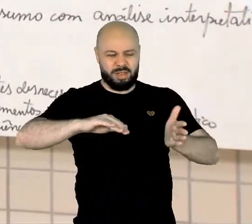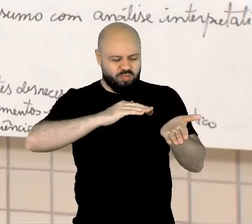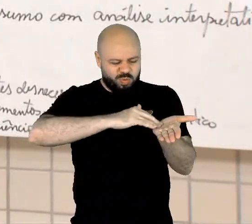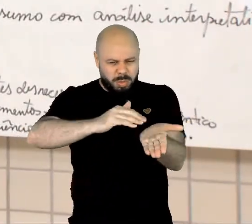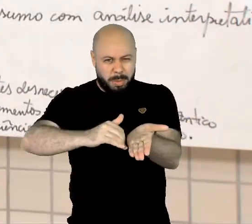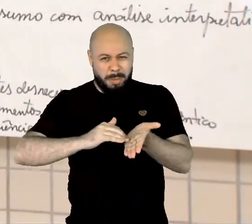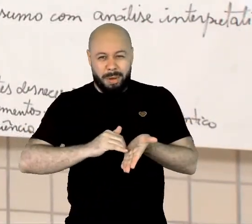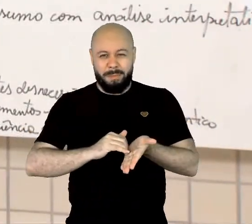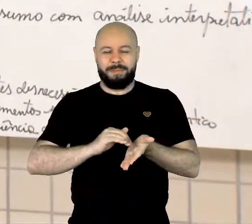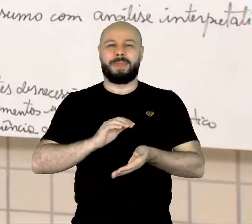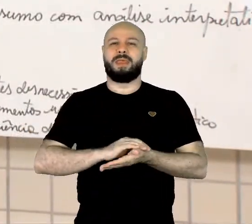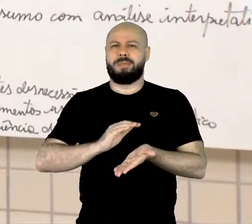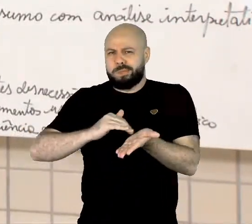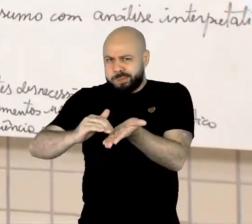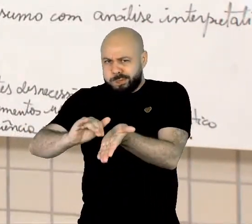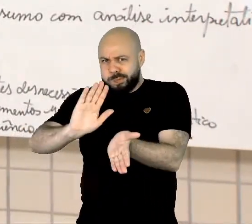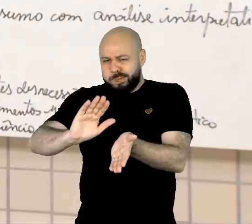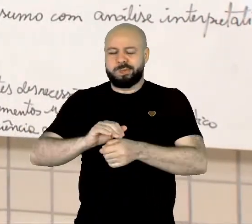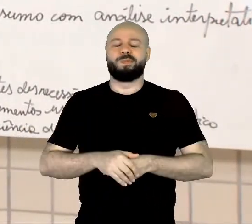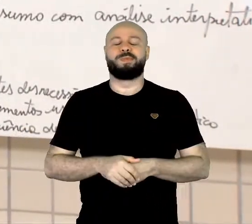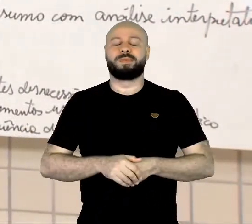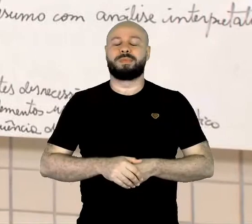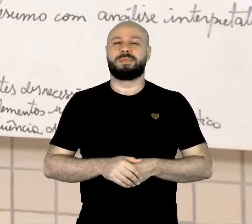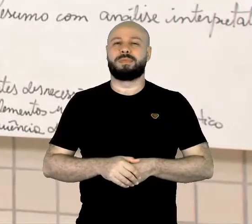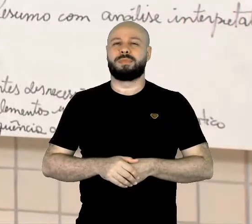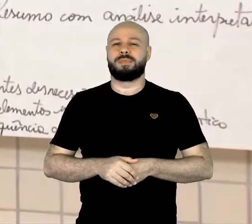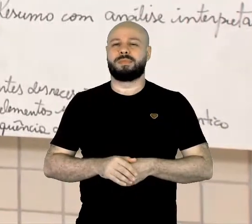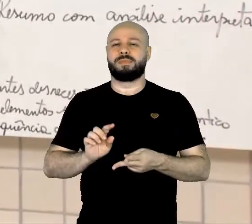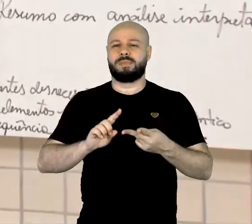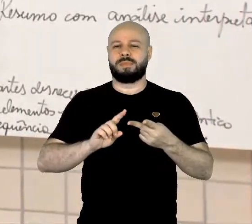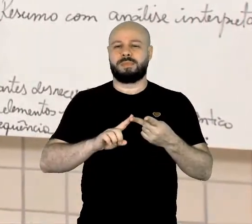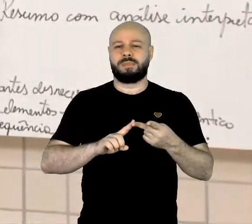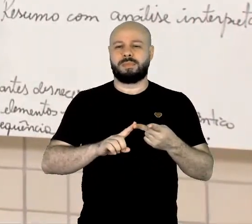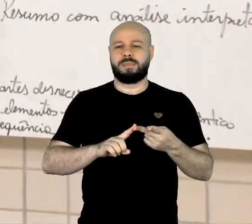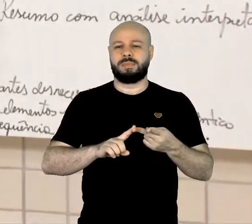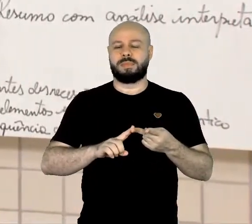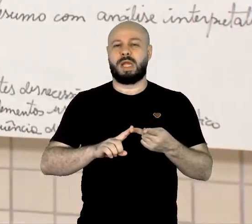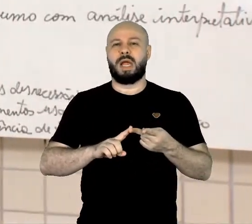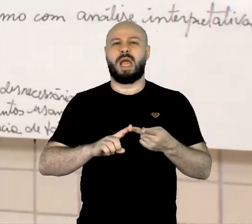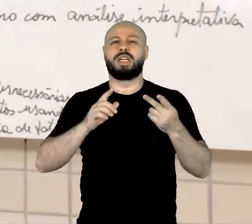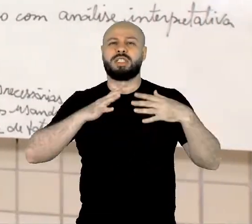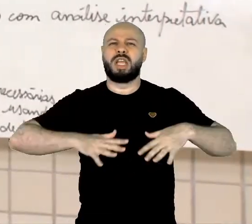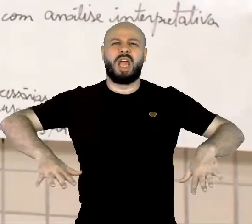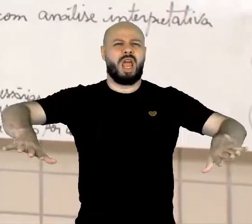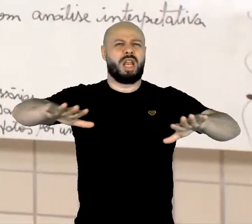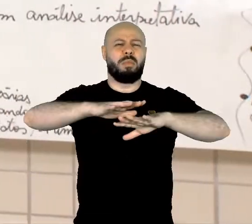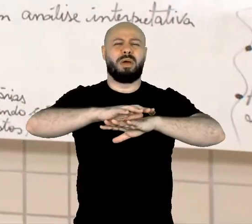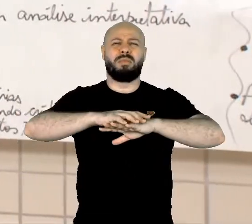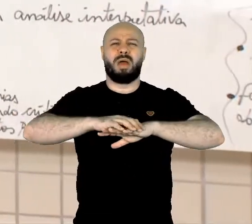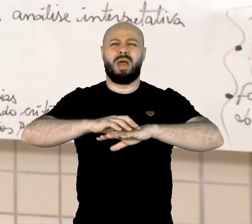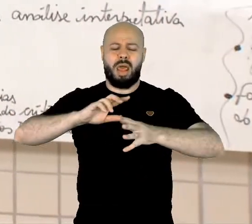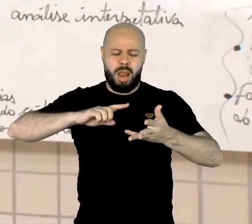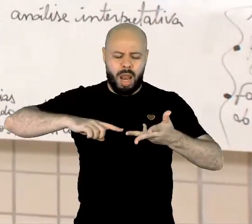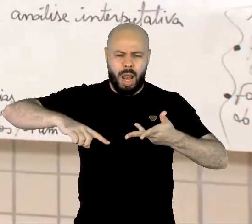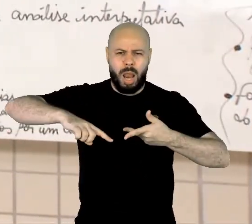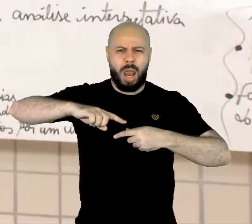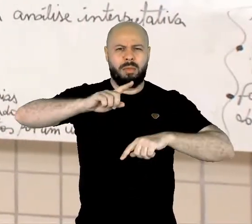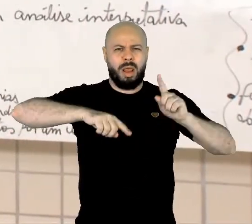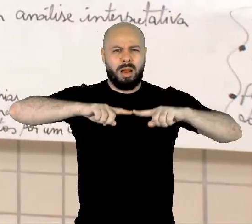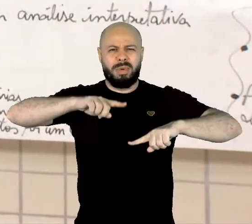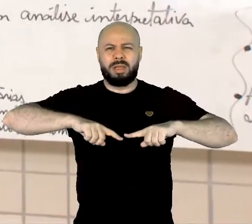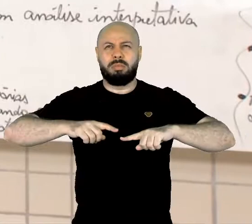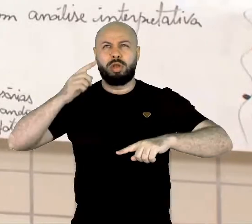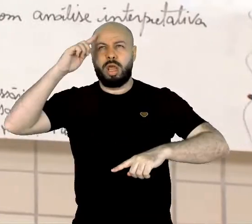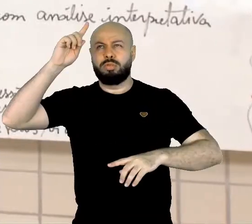sua leitura, lá você não precisa inserir. A generalização, reduz elementos usando ideias